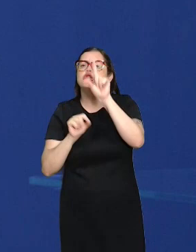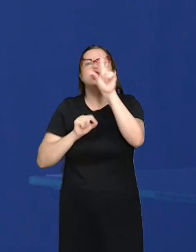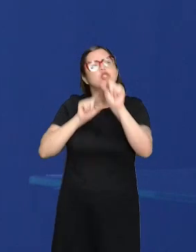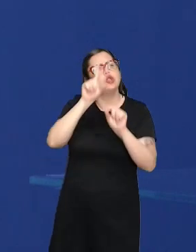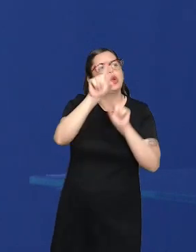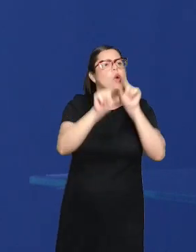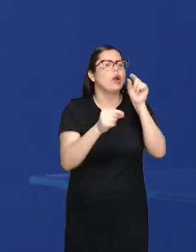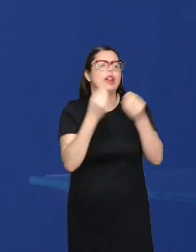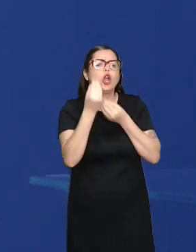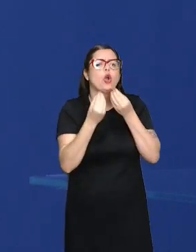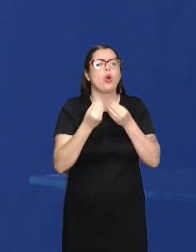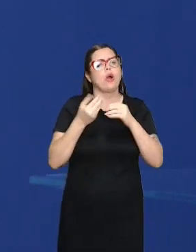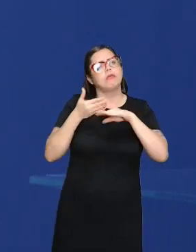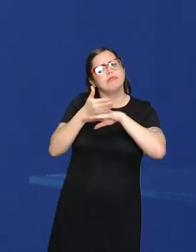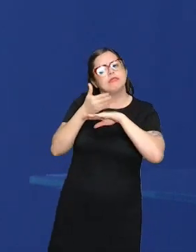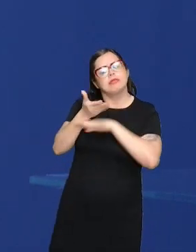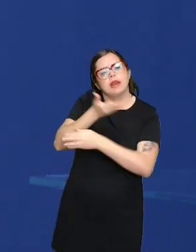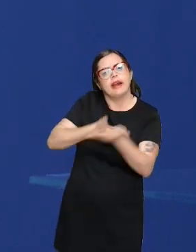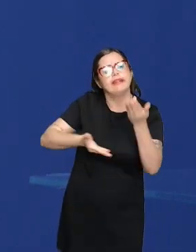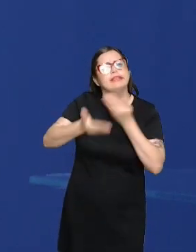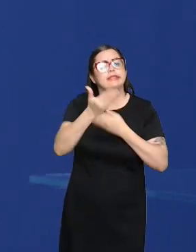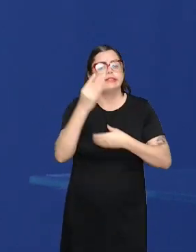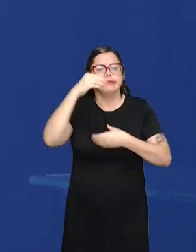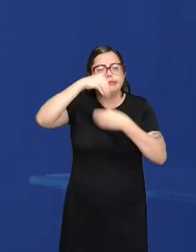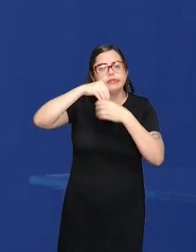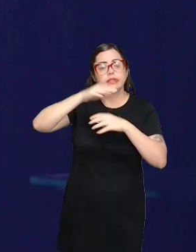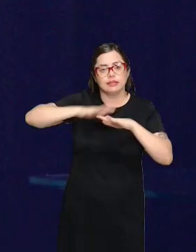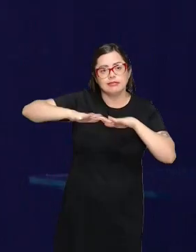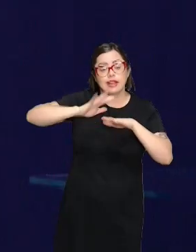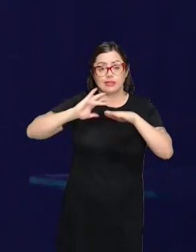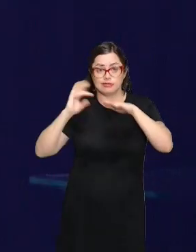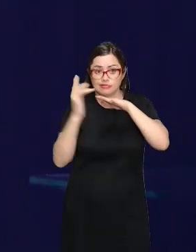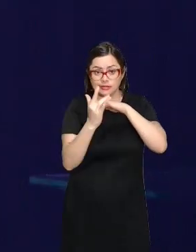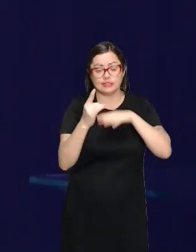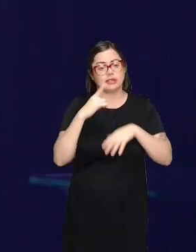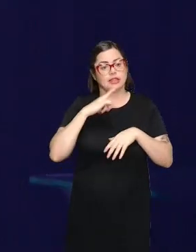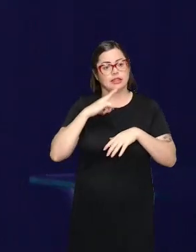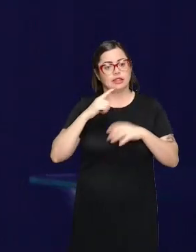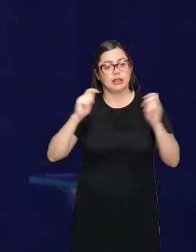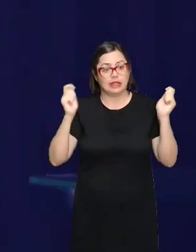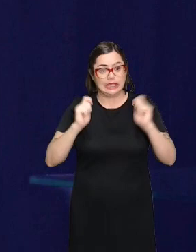está ali. E uma coisa que, para mim, funciona muito em relação...